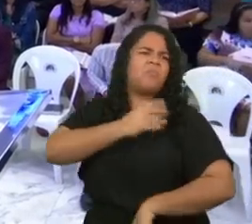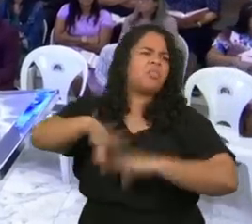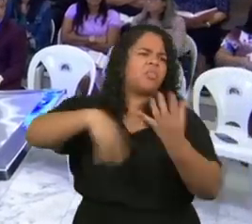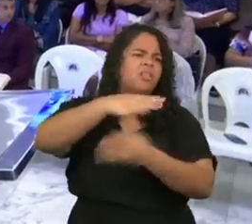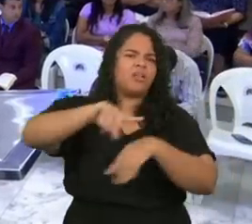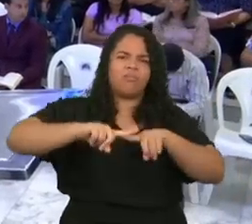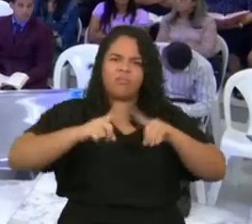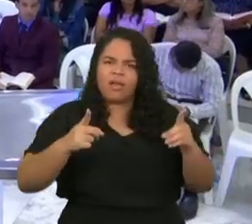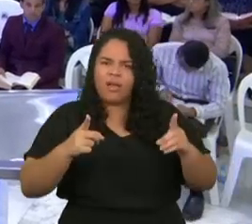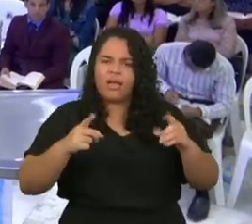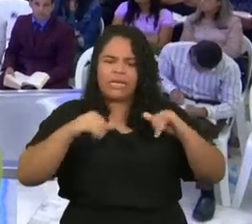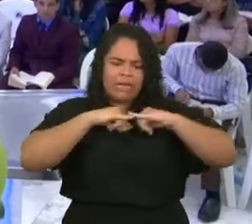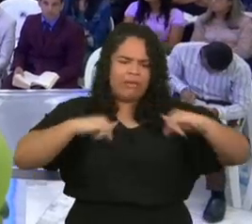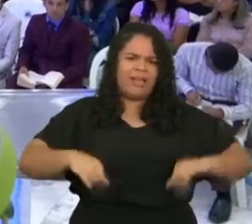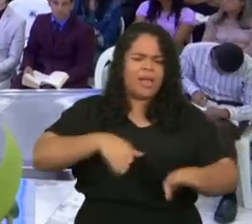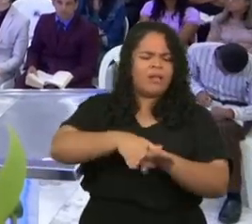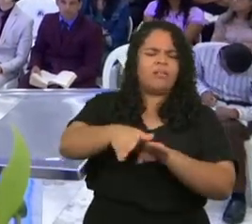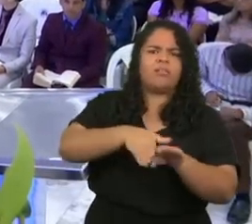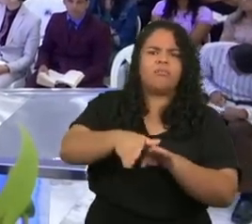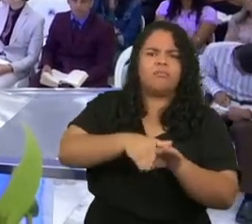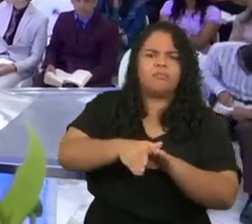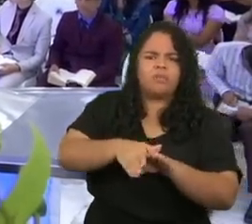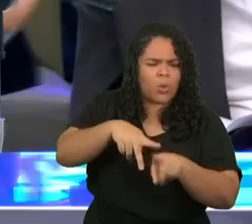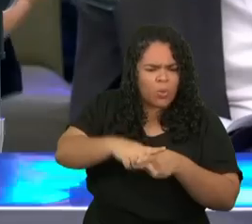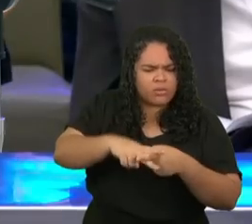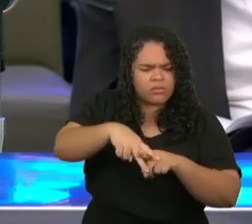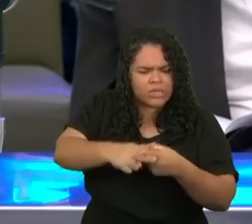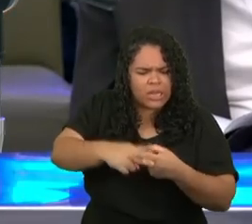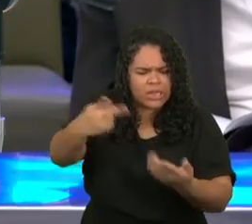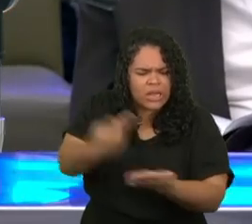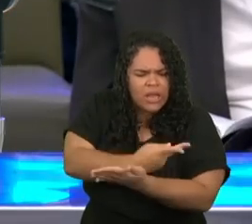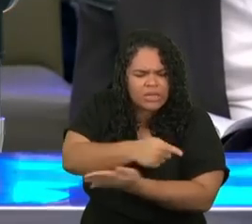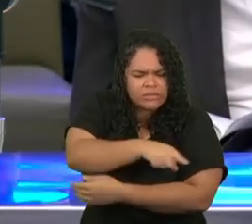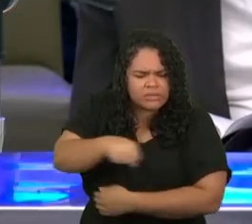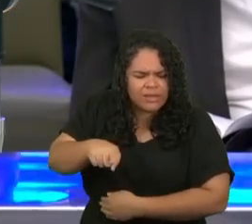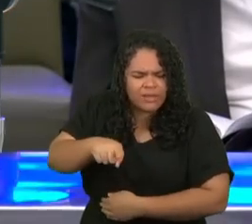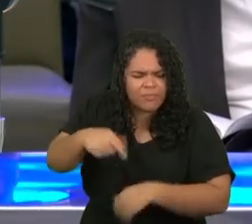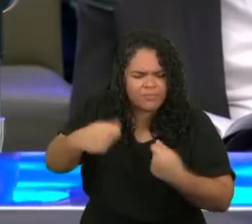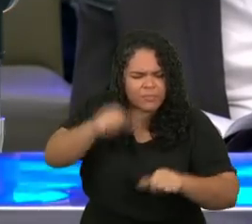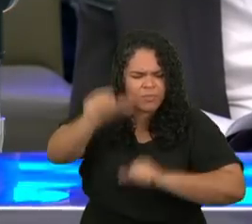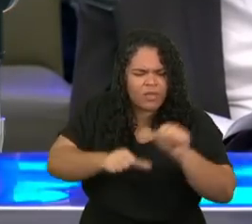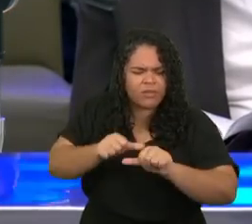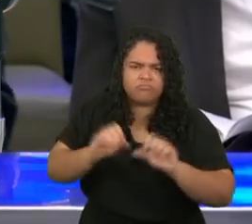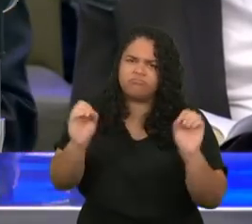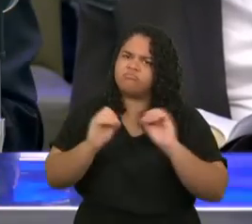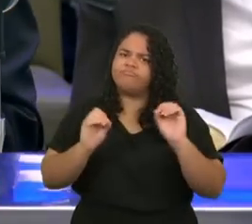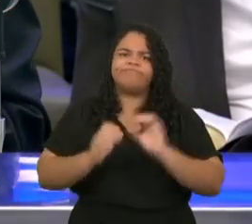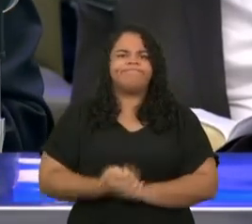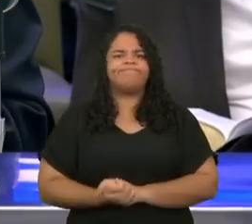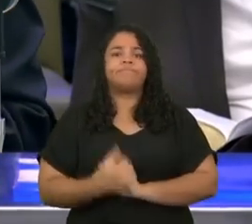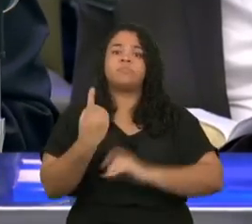tem muitos pais que são assim ah eu nem toco não quero nem tocar nela eu não quero nem tocar nele e às vezes